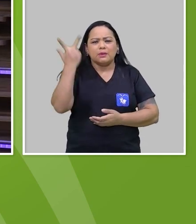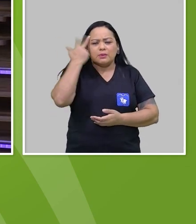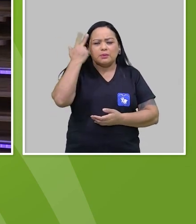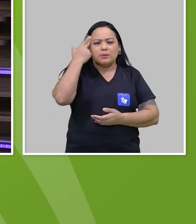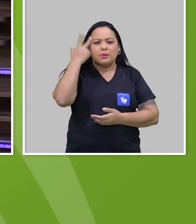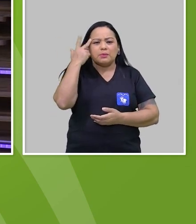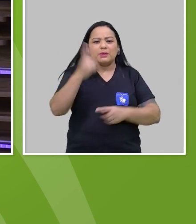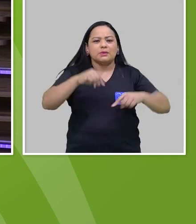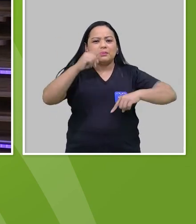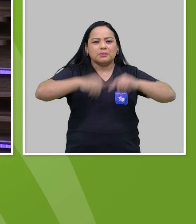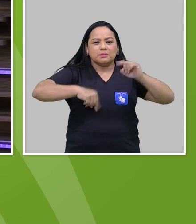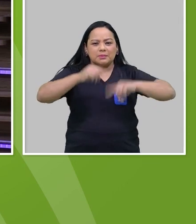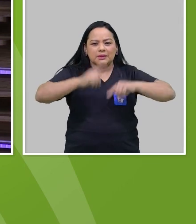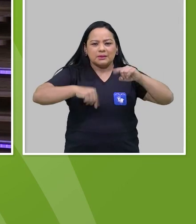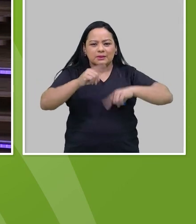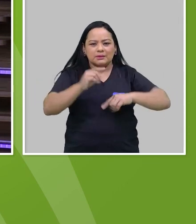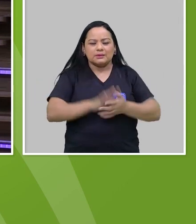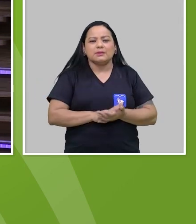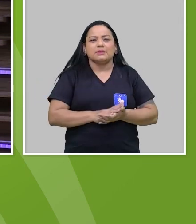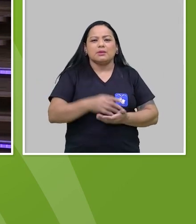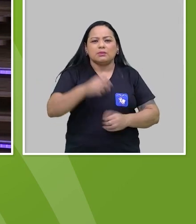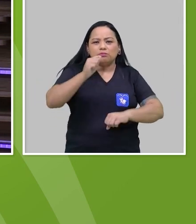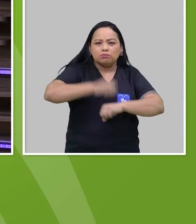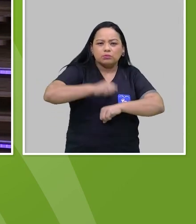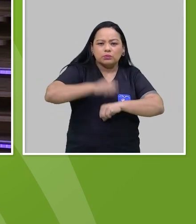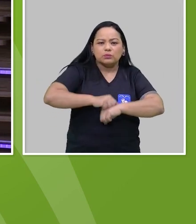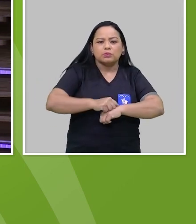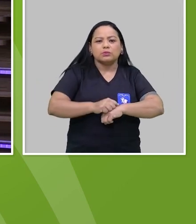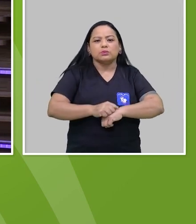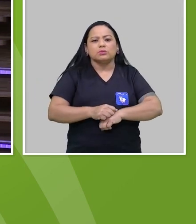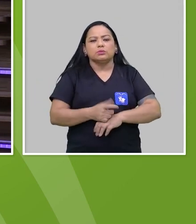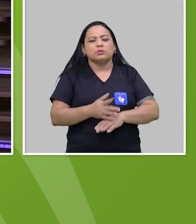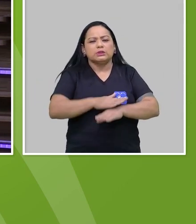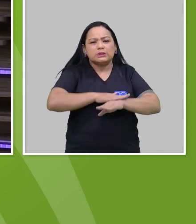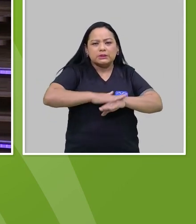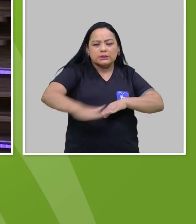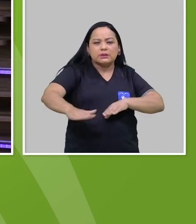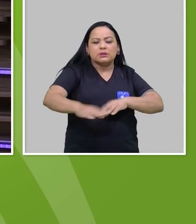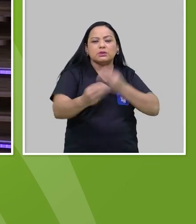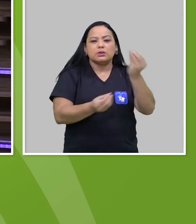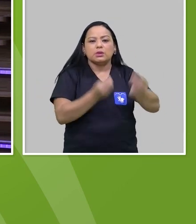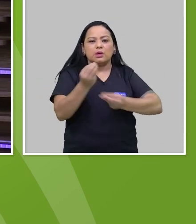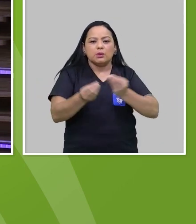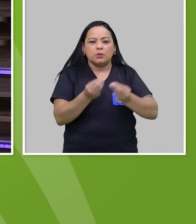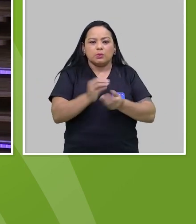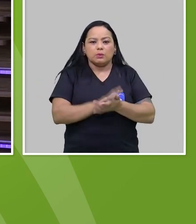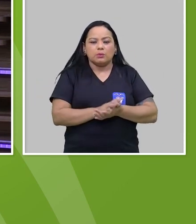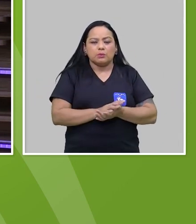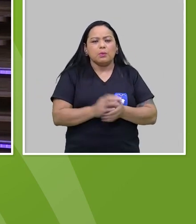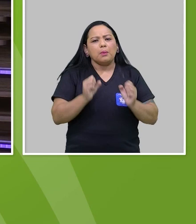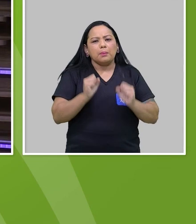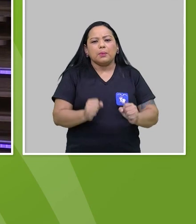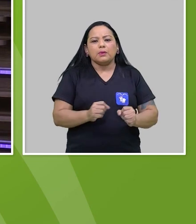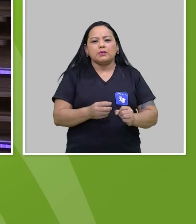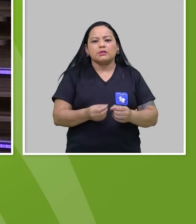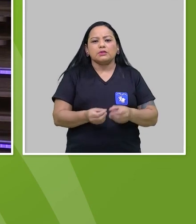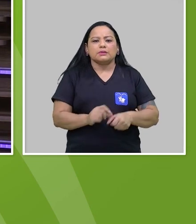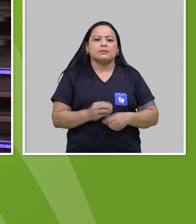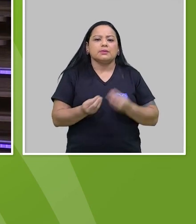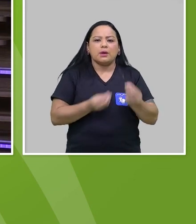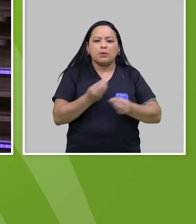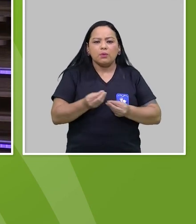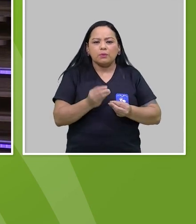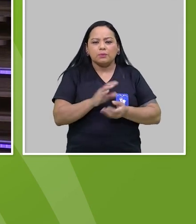os materiais concretos e mais lisos, eles são mais propícios